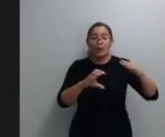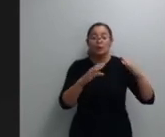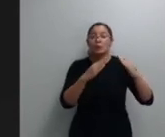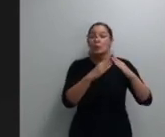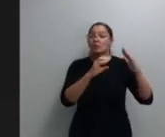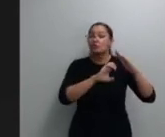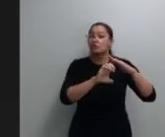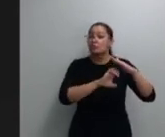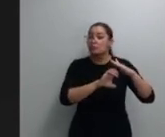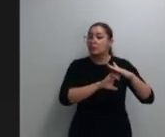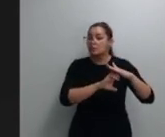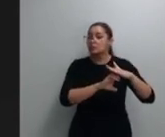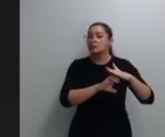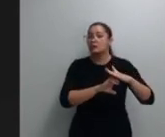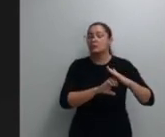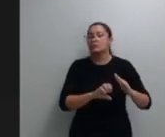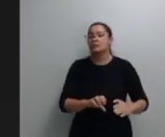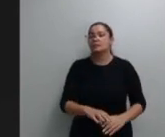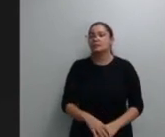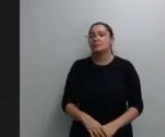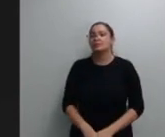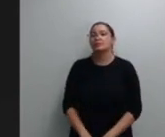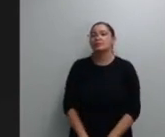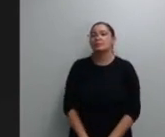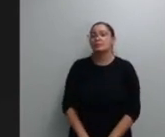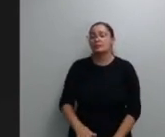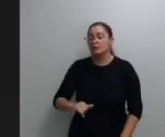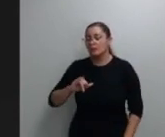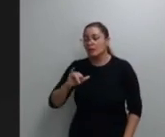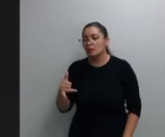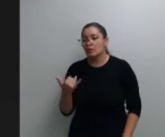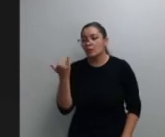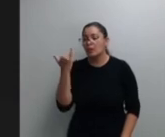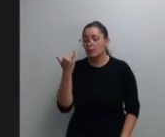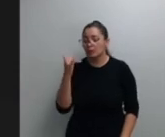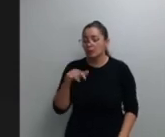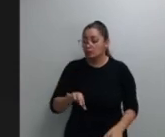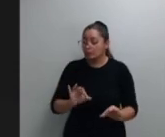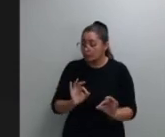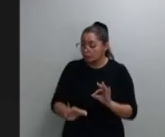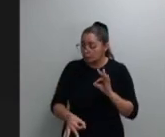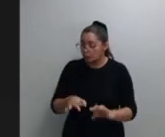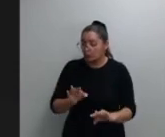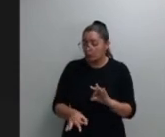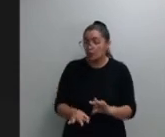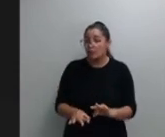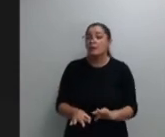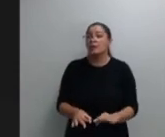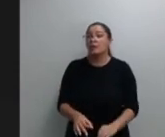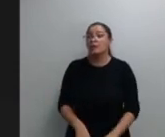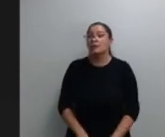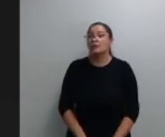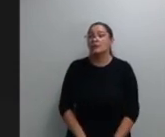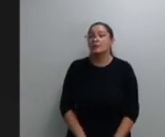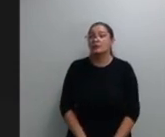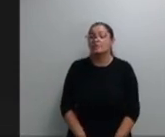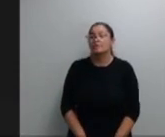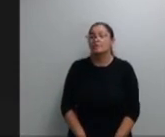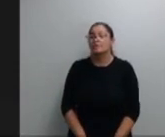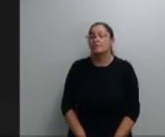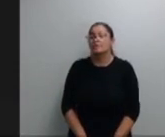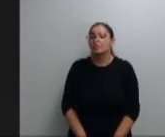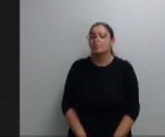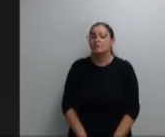eu na mesma linha naquela oportunidade desse mesmo julgamento consignou o ministro Mauro Campbell abro